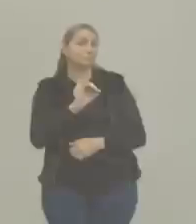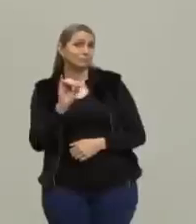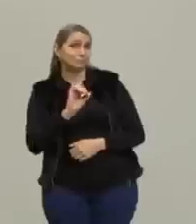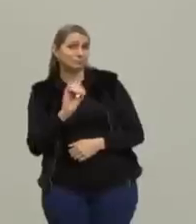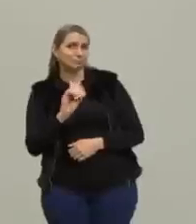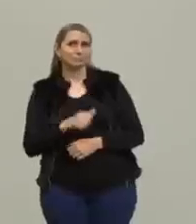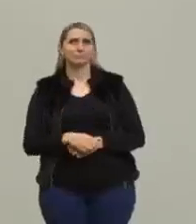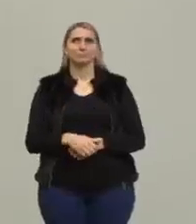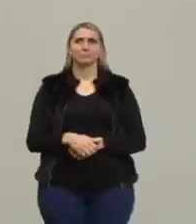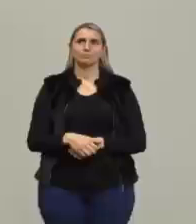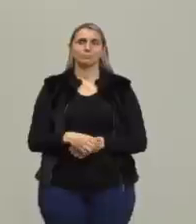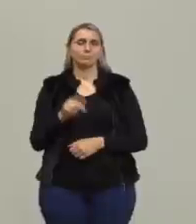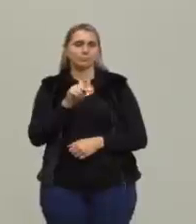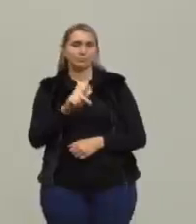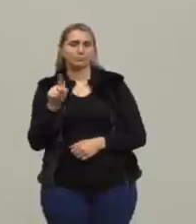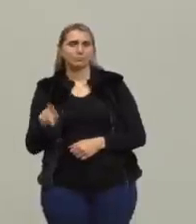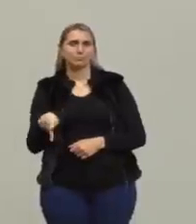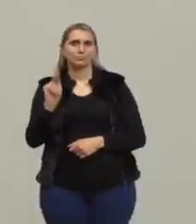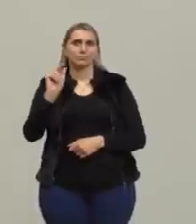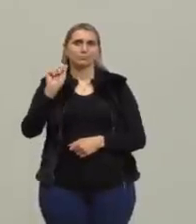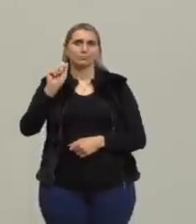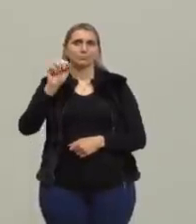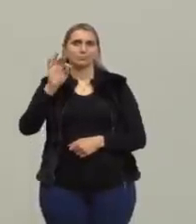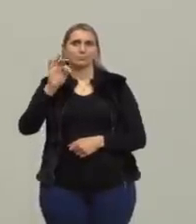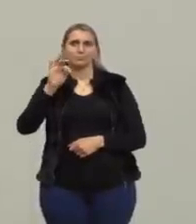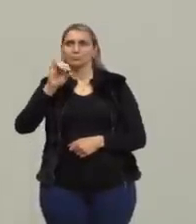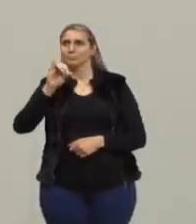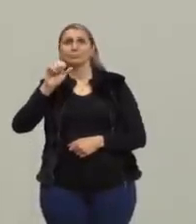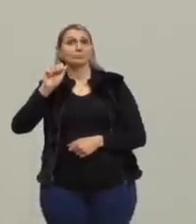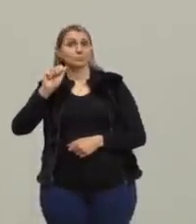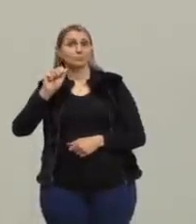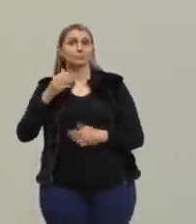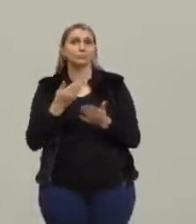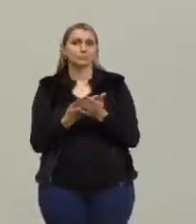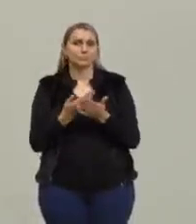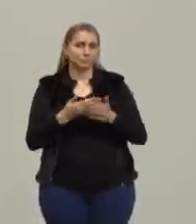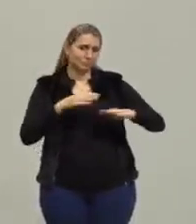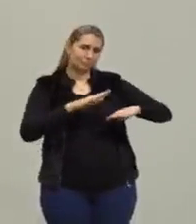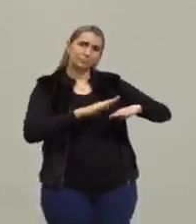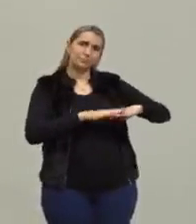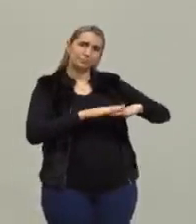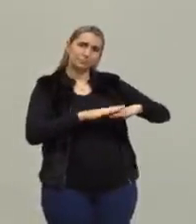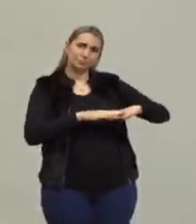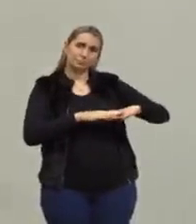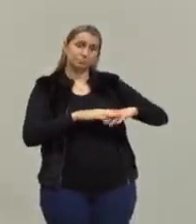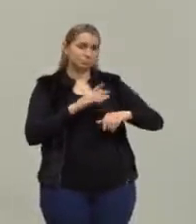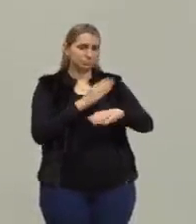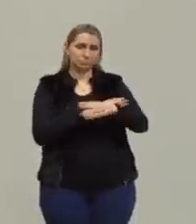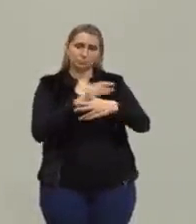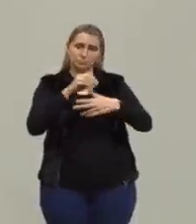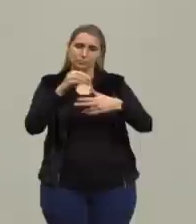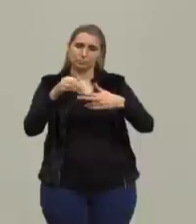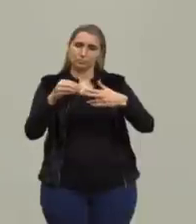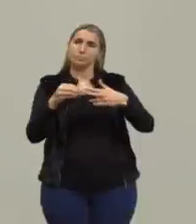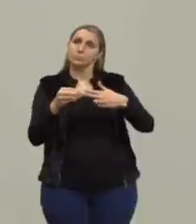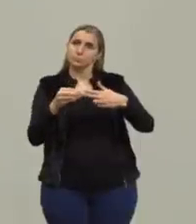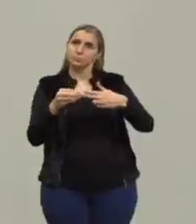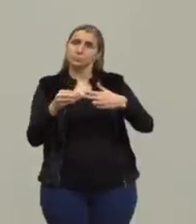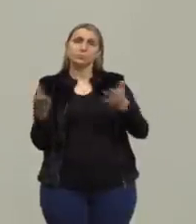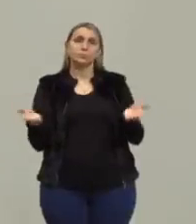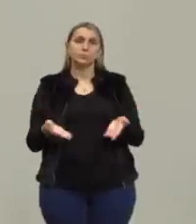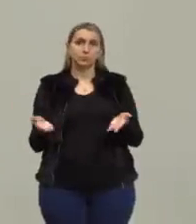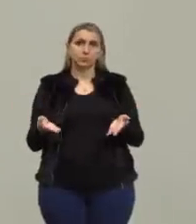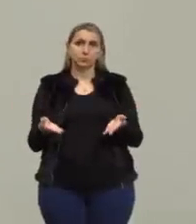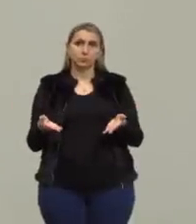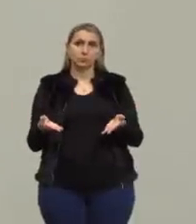Olá, pessoal. Sou a professora Kátia Rocha. Estamos estudando matemática para o pré-ENEM. Hoje nós estamos